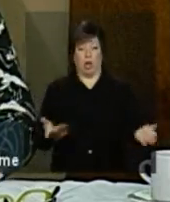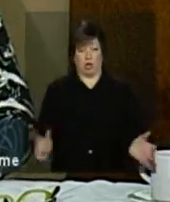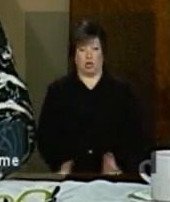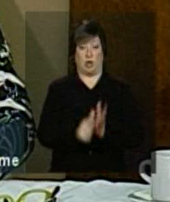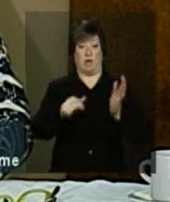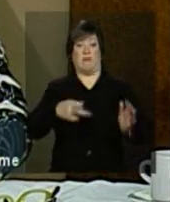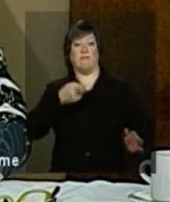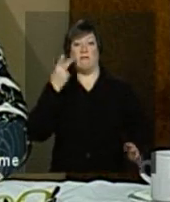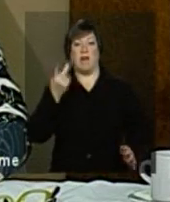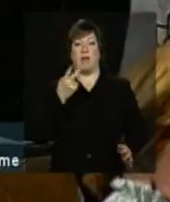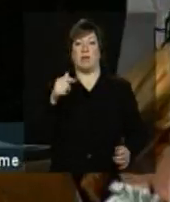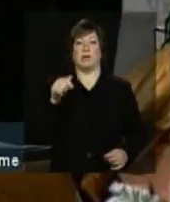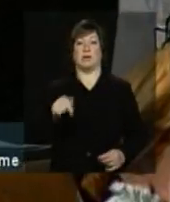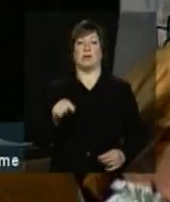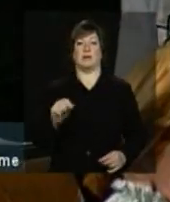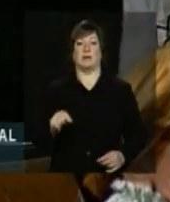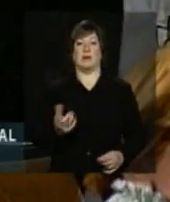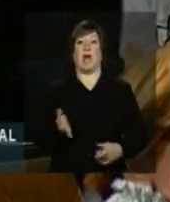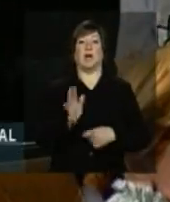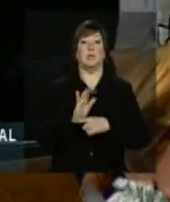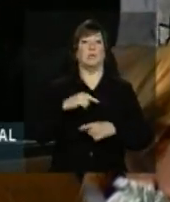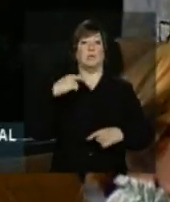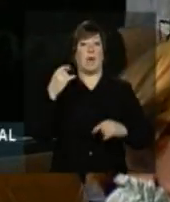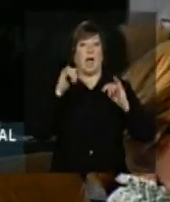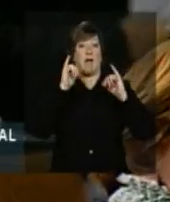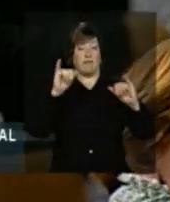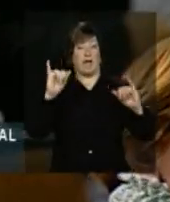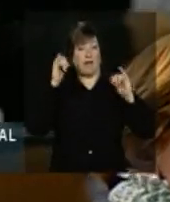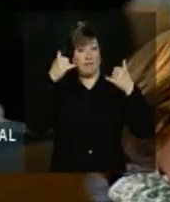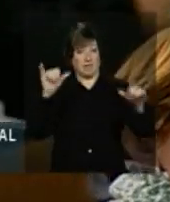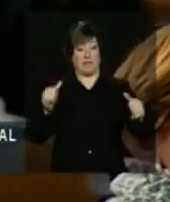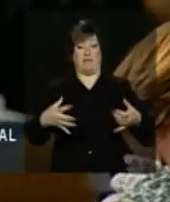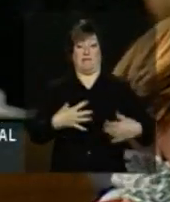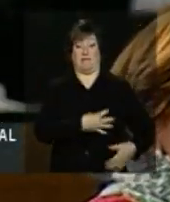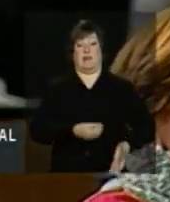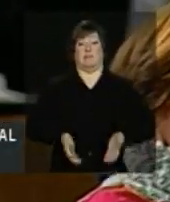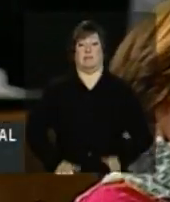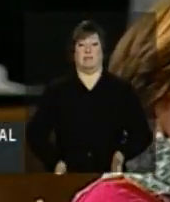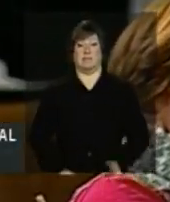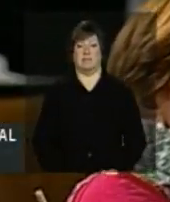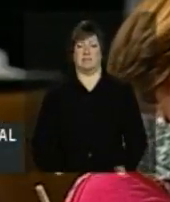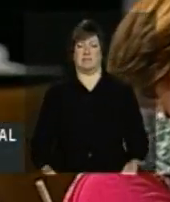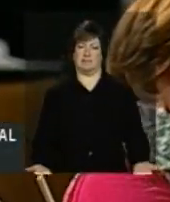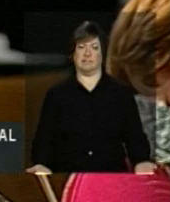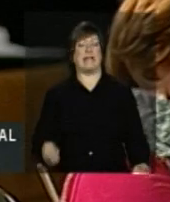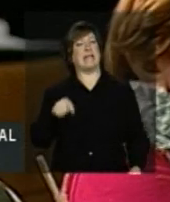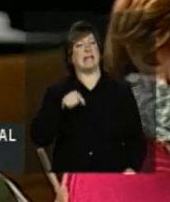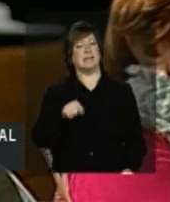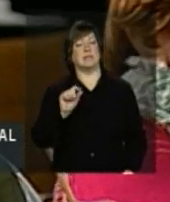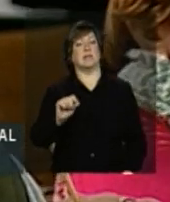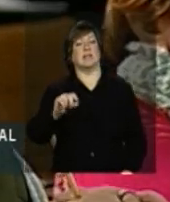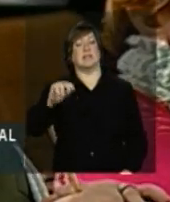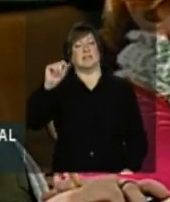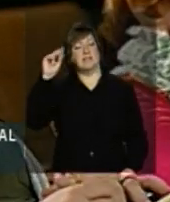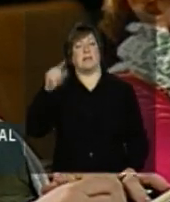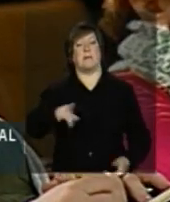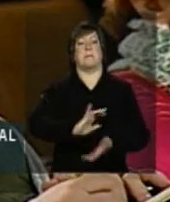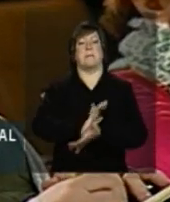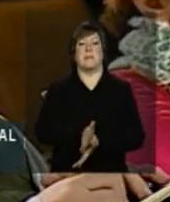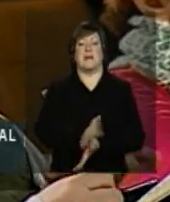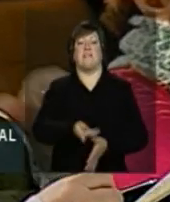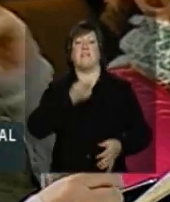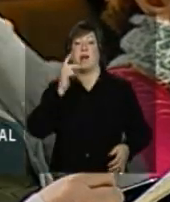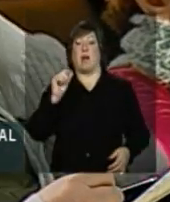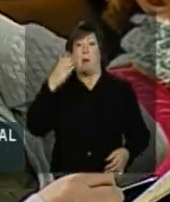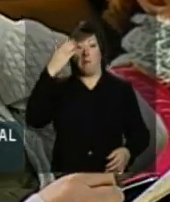isso vai ser um estímulo a aumento de natalidade voltando mais uma vez aquele velho preconceito de que diz que